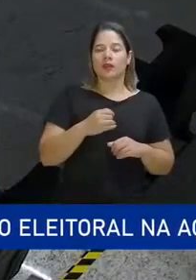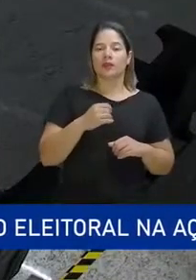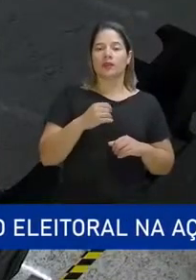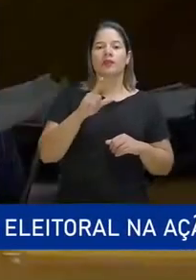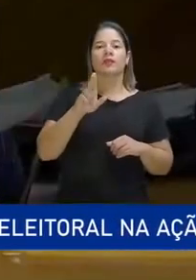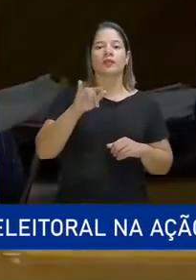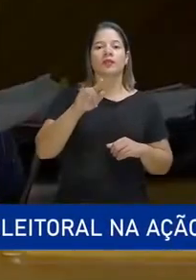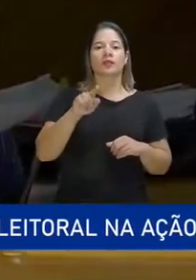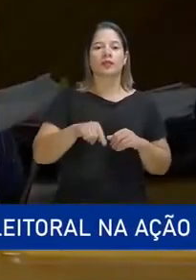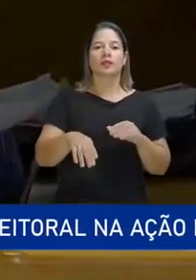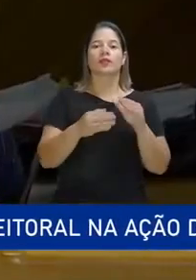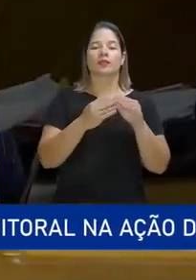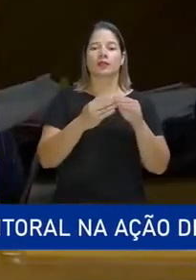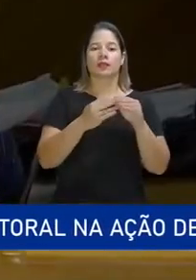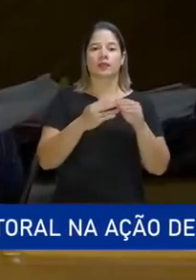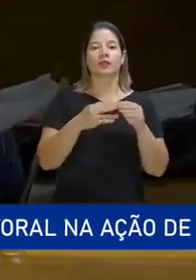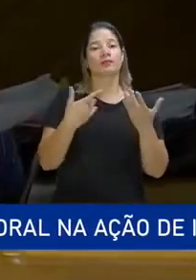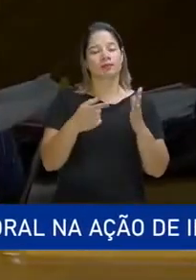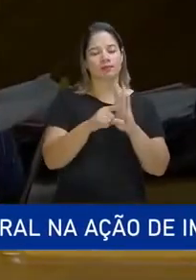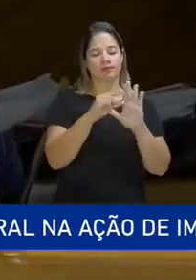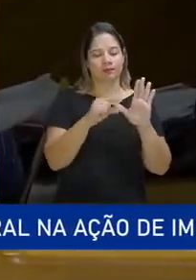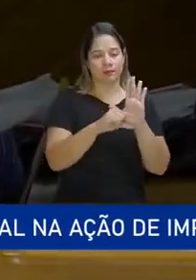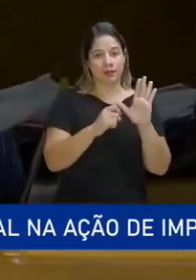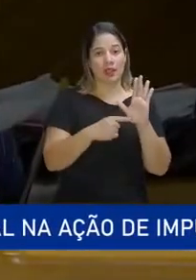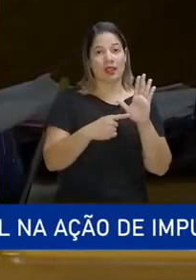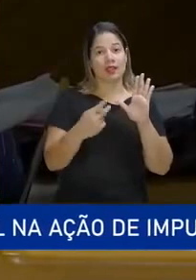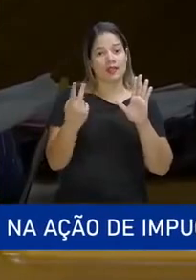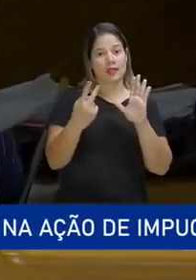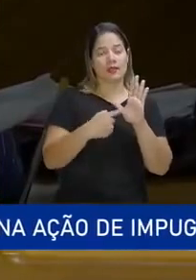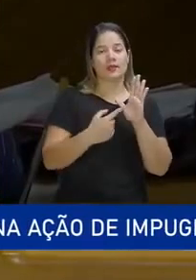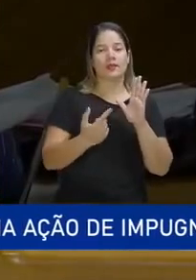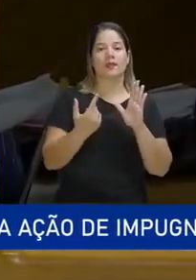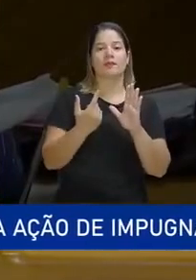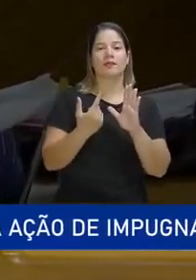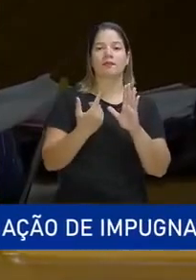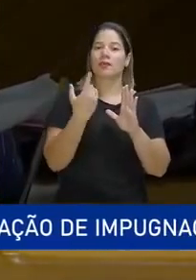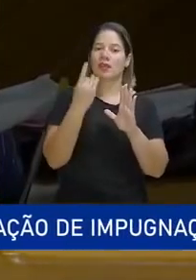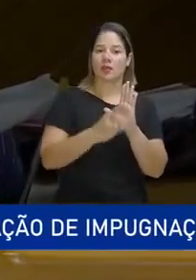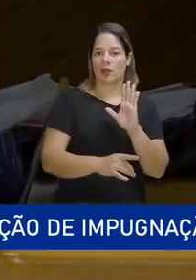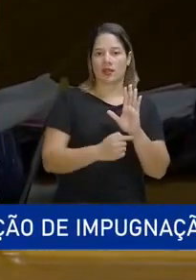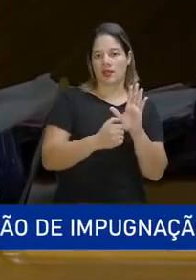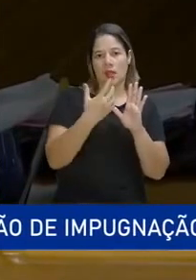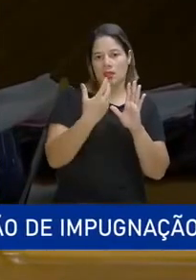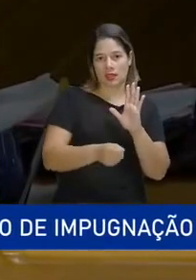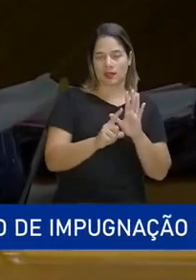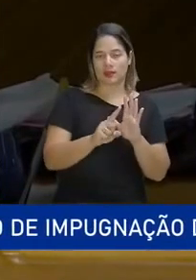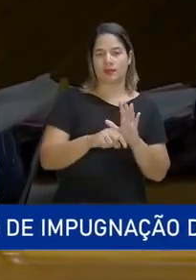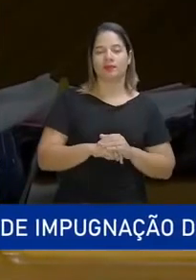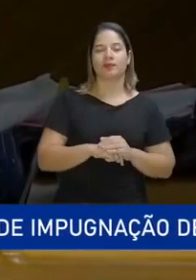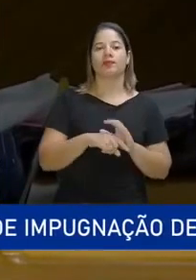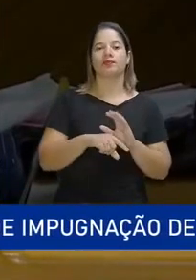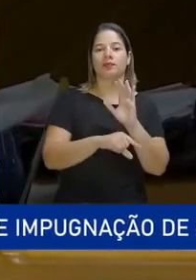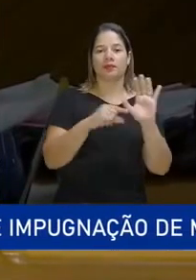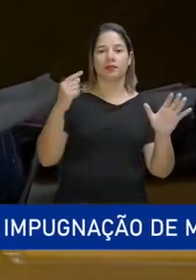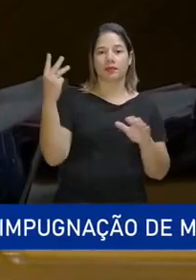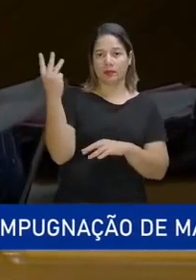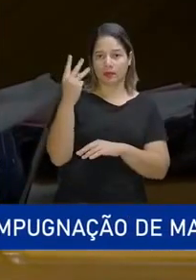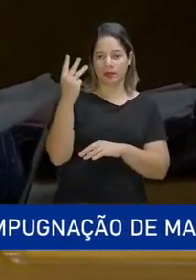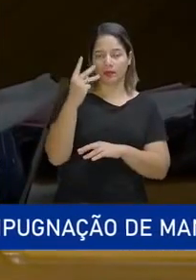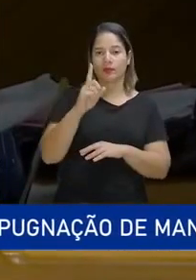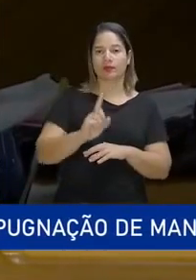senhor presidente. Então, preliminar rejeitada. A outra preliminar, a terceira e última preliminar invocada, é a